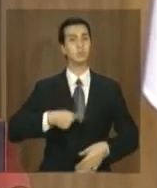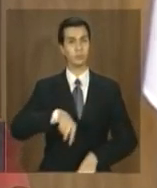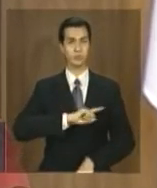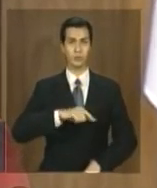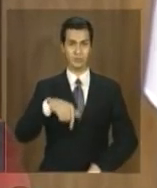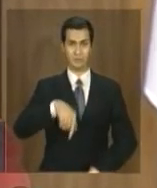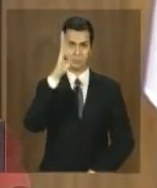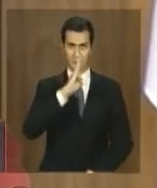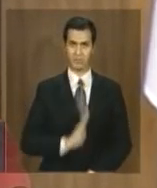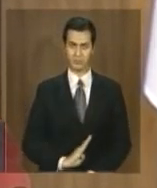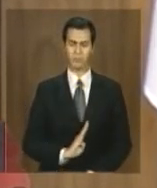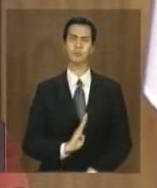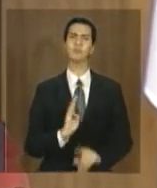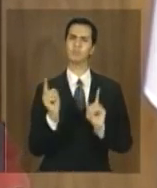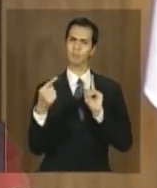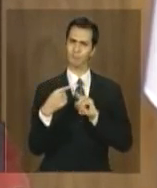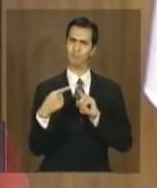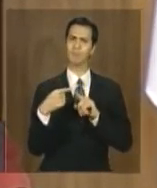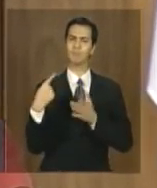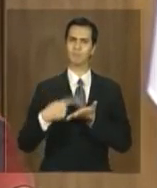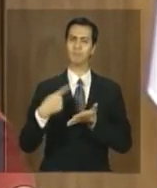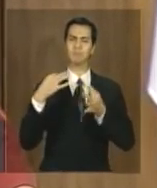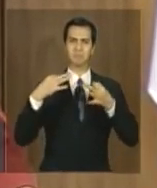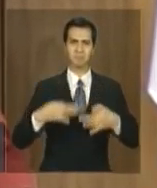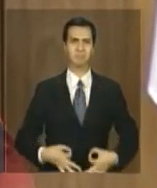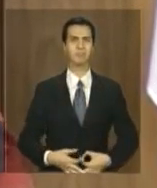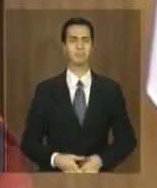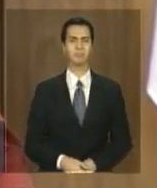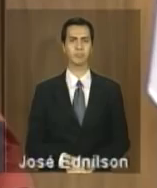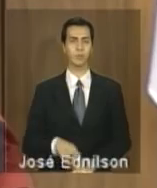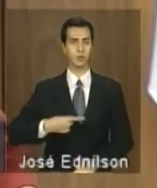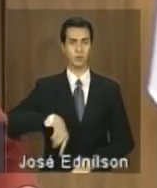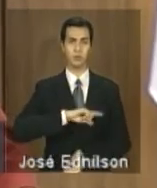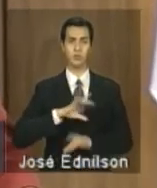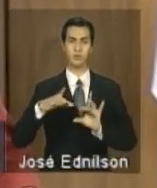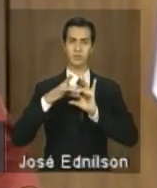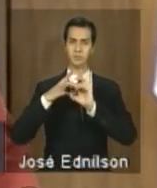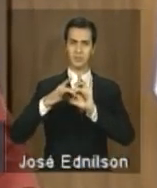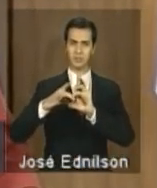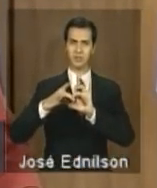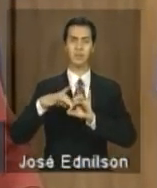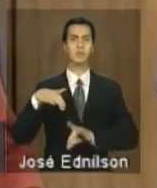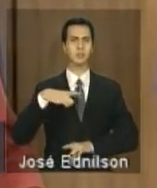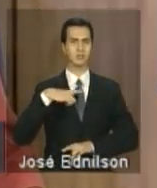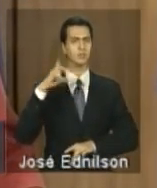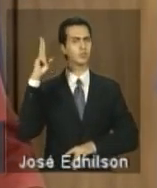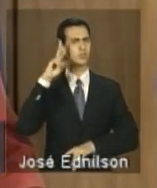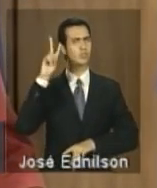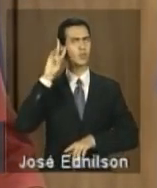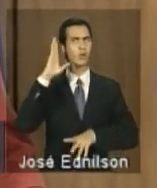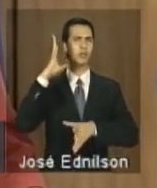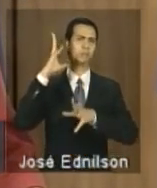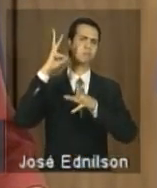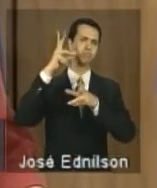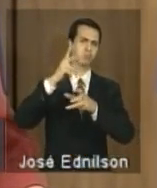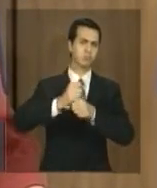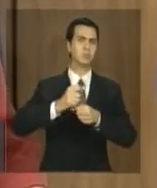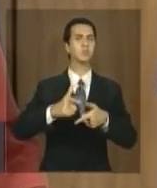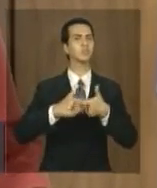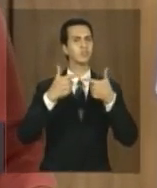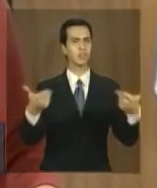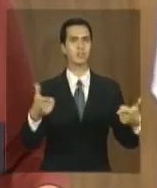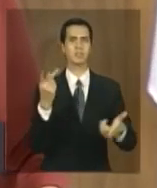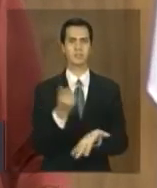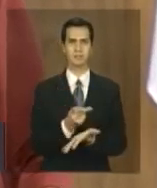governo brasileiro compartilha inteiramente. Nossa parceria tem uma história de sucesso, com destaque